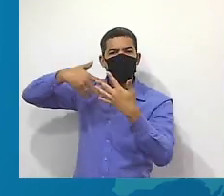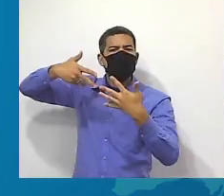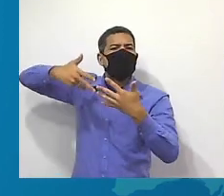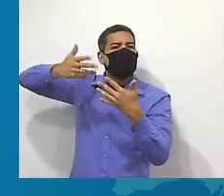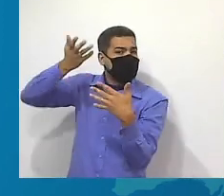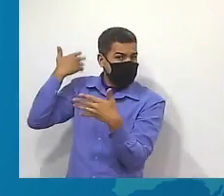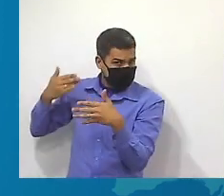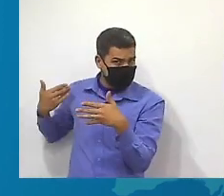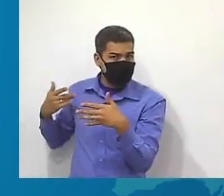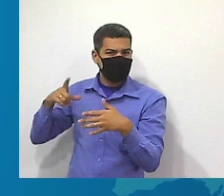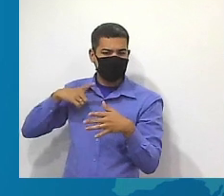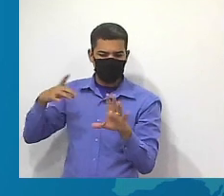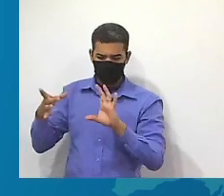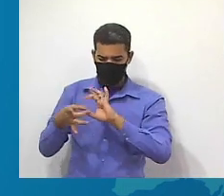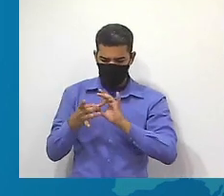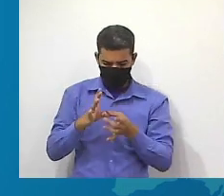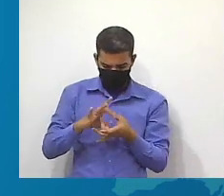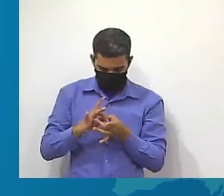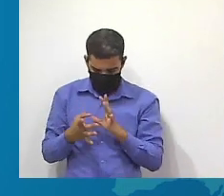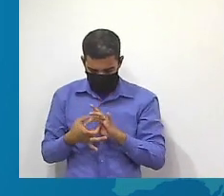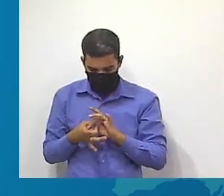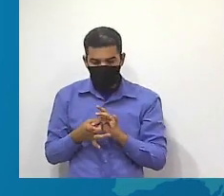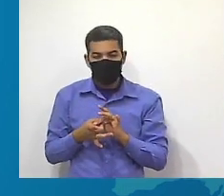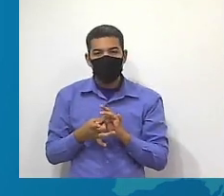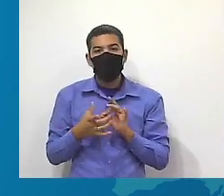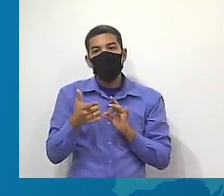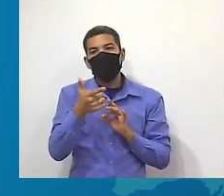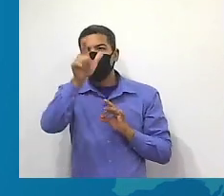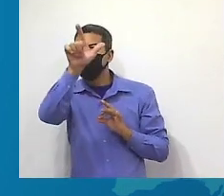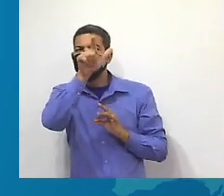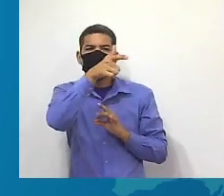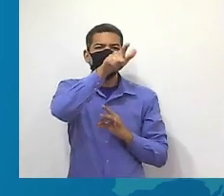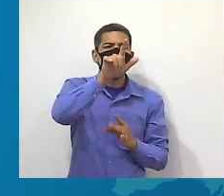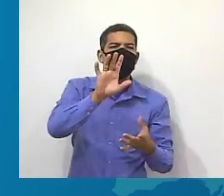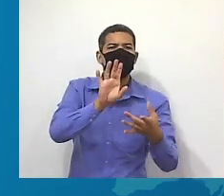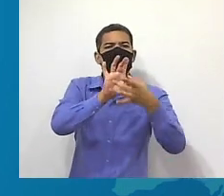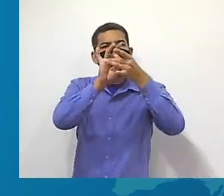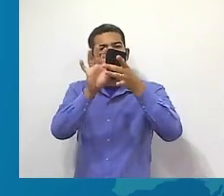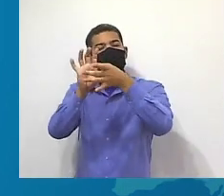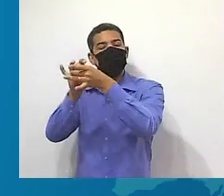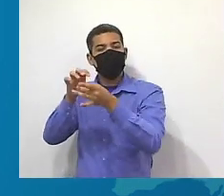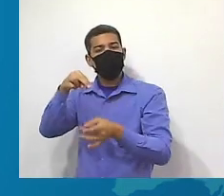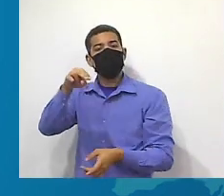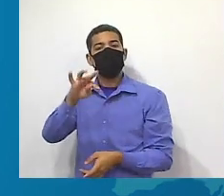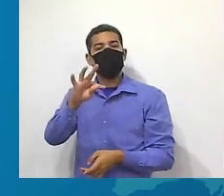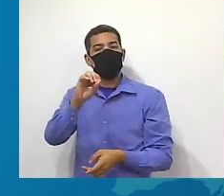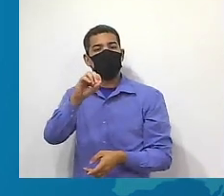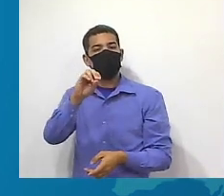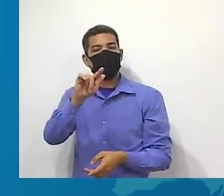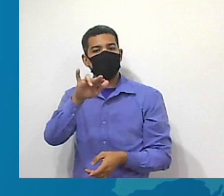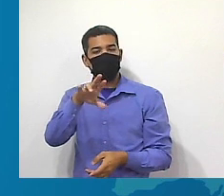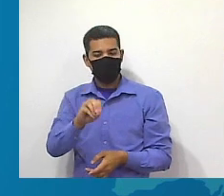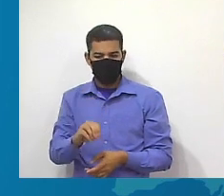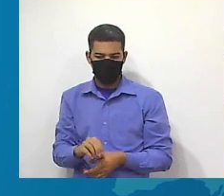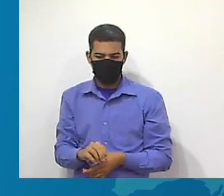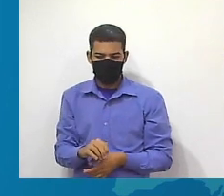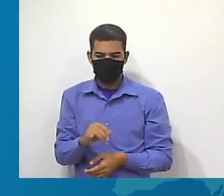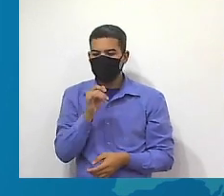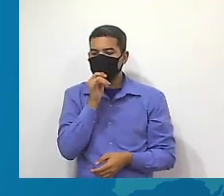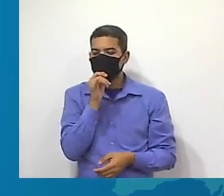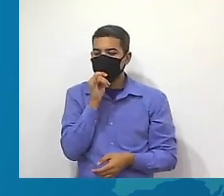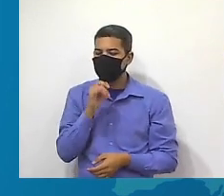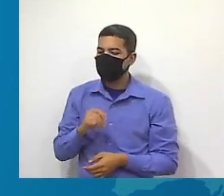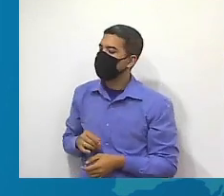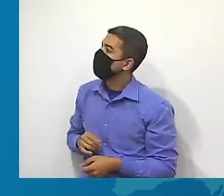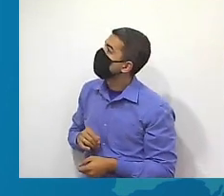antes só faziam ligações entre eles, agora começam a fazer ligação com o nitrogênio. Então, você tem aqui, por exemplo, o